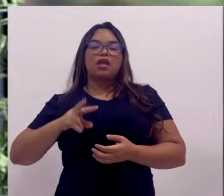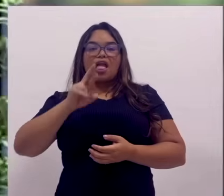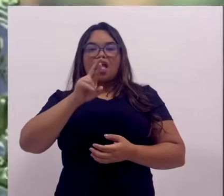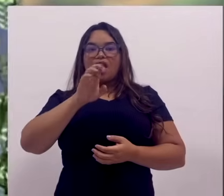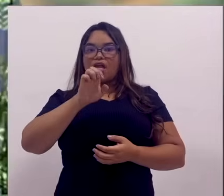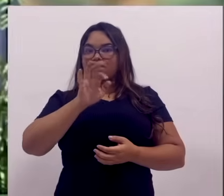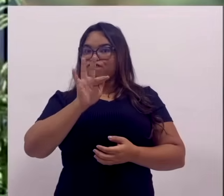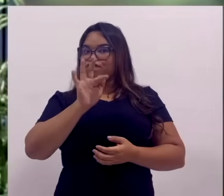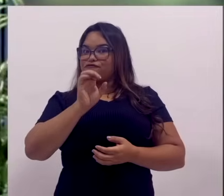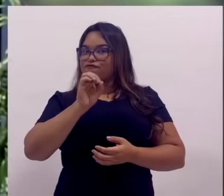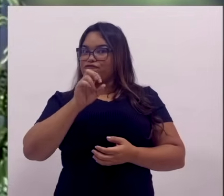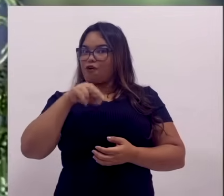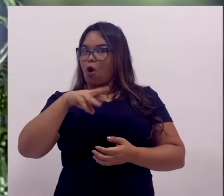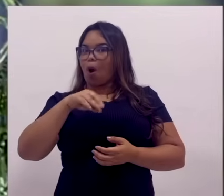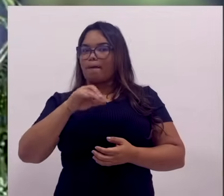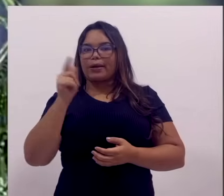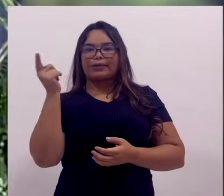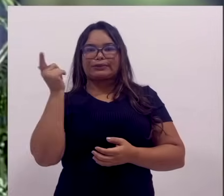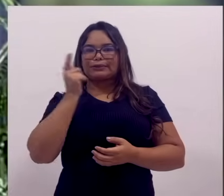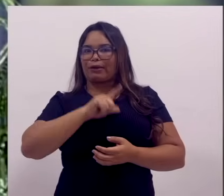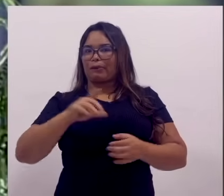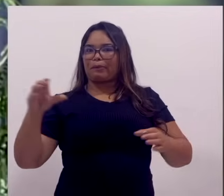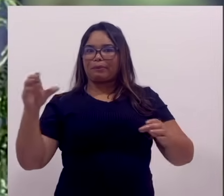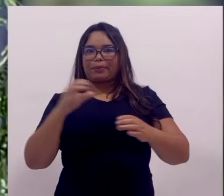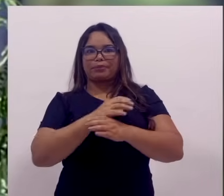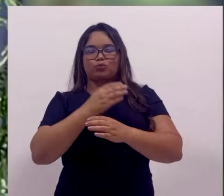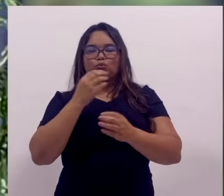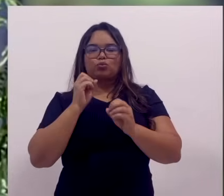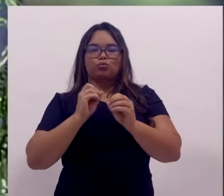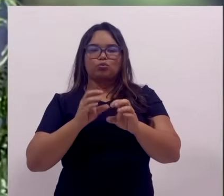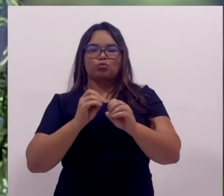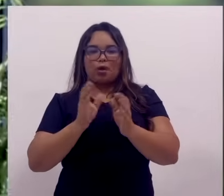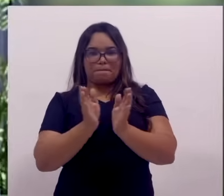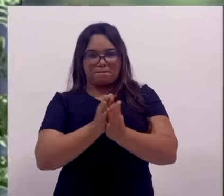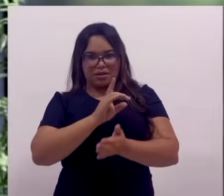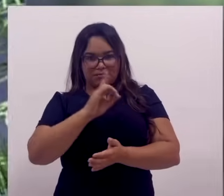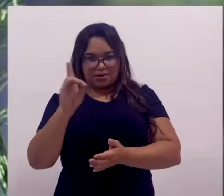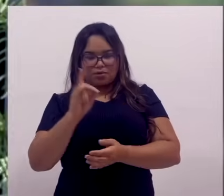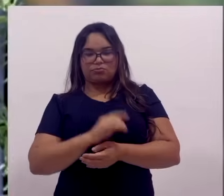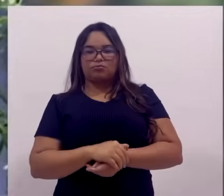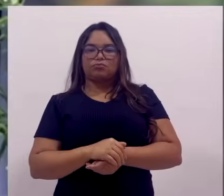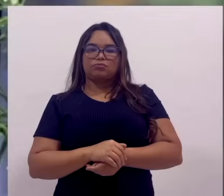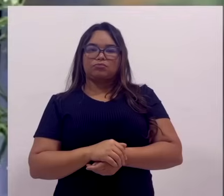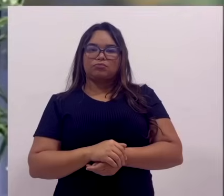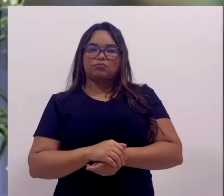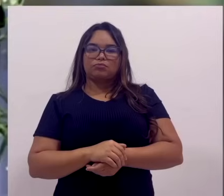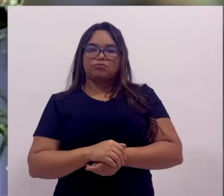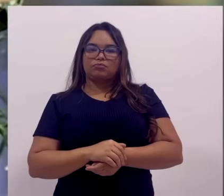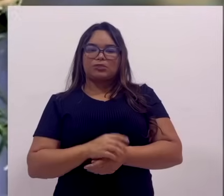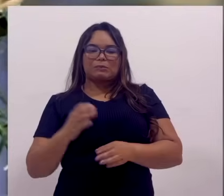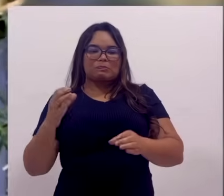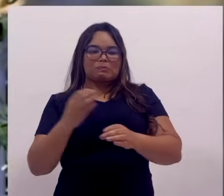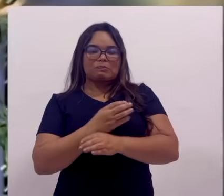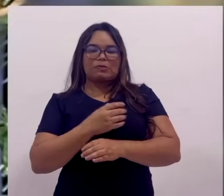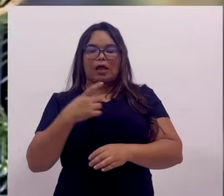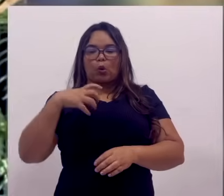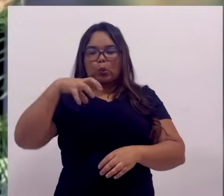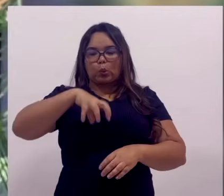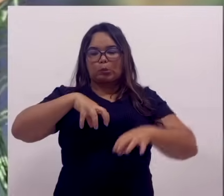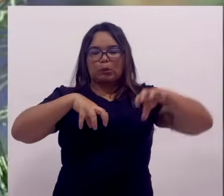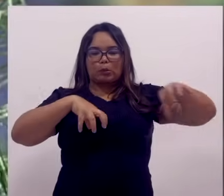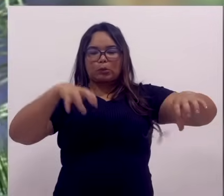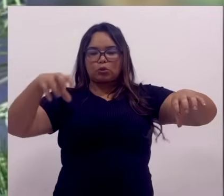Vejam que a reforma não conseguiu completar o trabalho. Vejam que a reforma não conseguiu completar a tarefa. A reforma